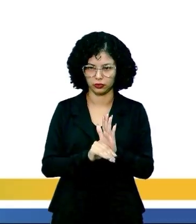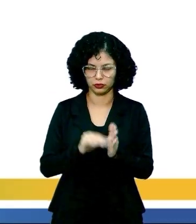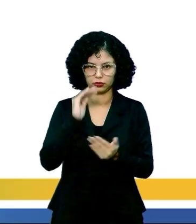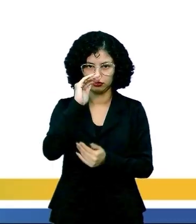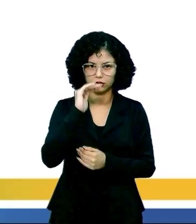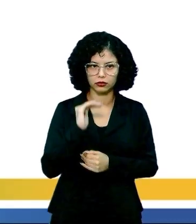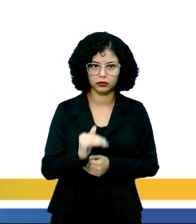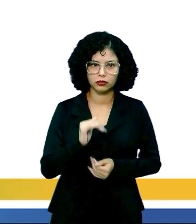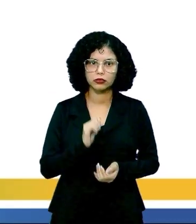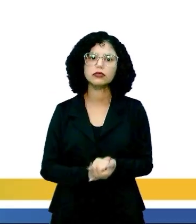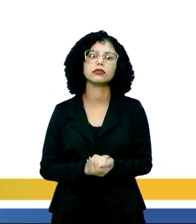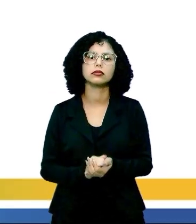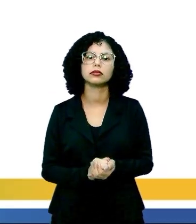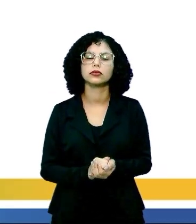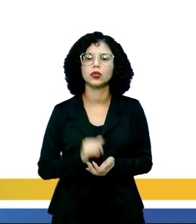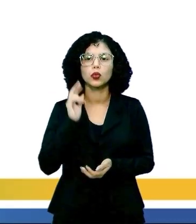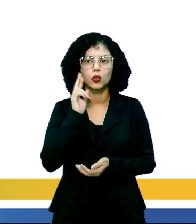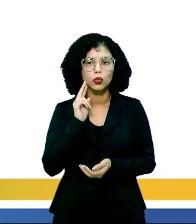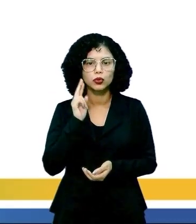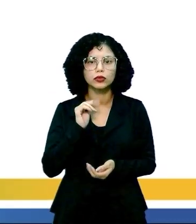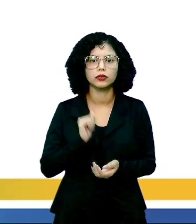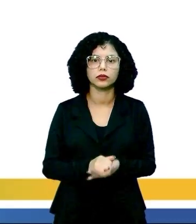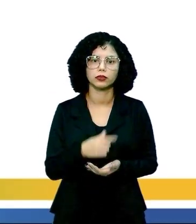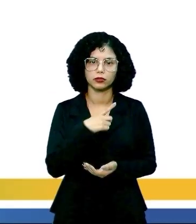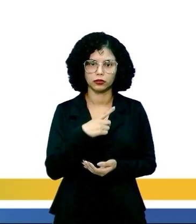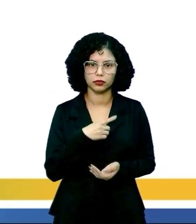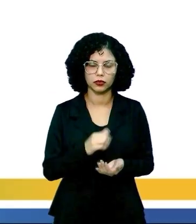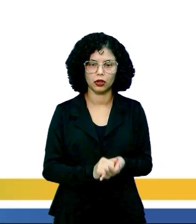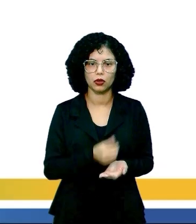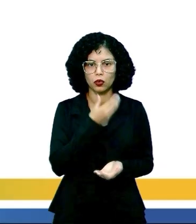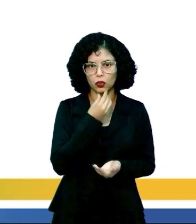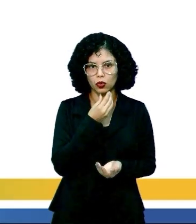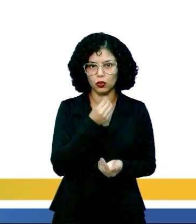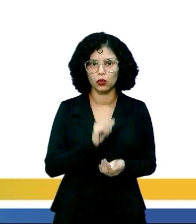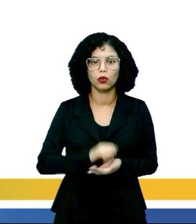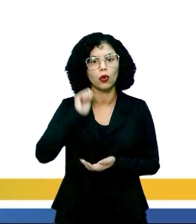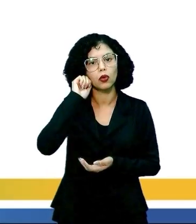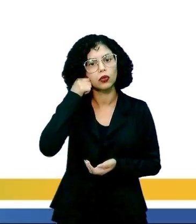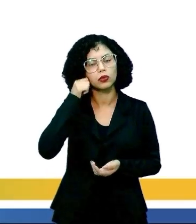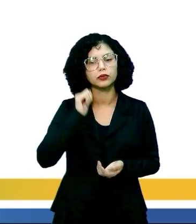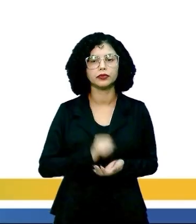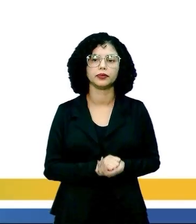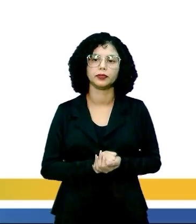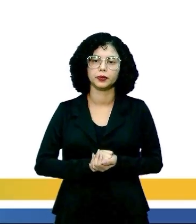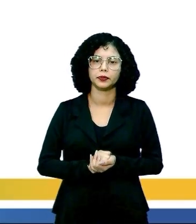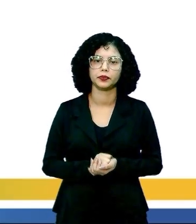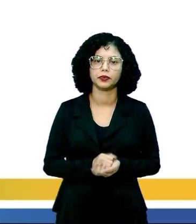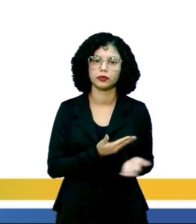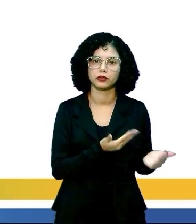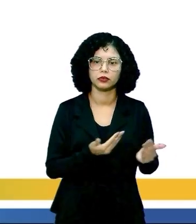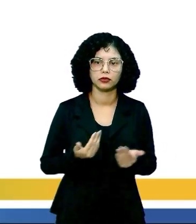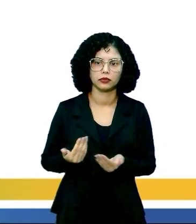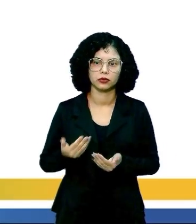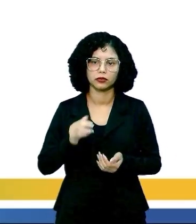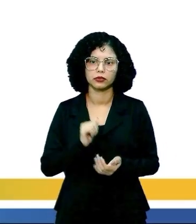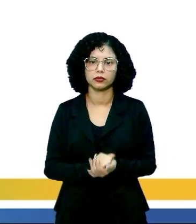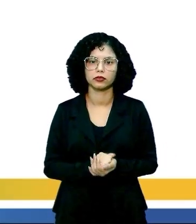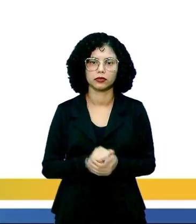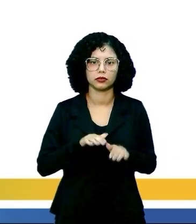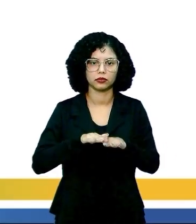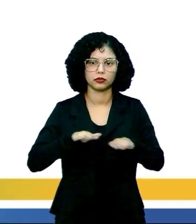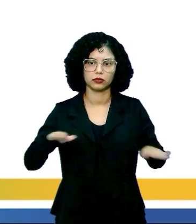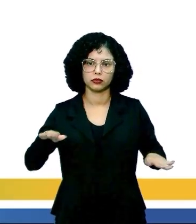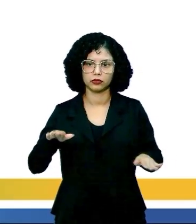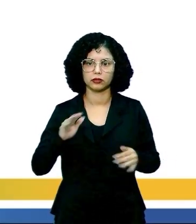aí onde há o fundo rosa, né, nós temos um rapaz negro, no caso, jogado, estirado